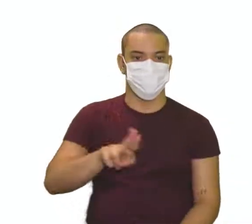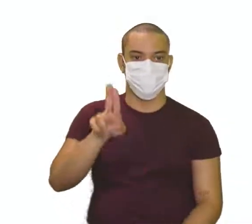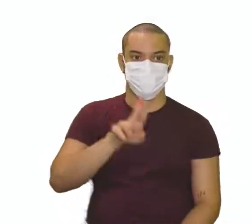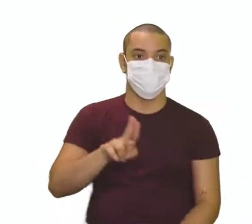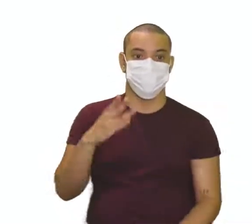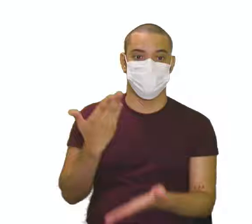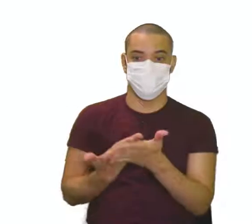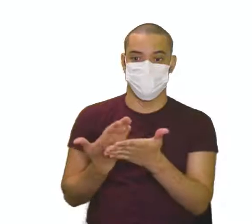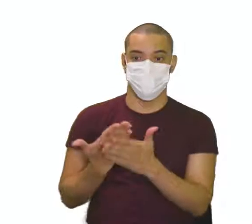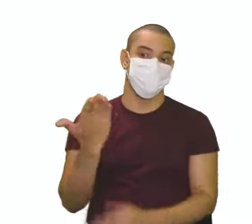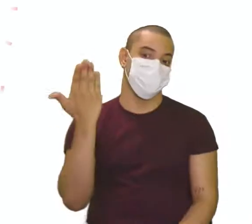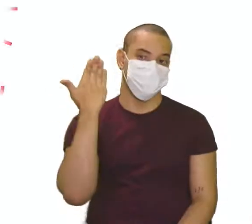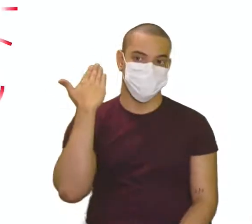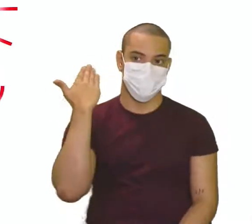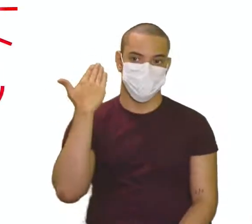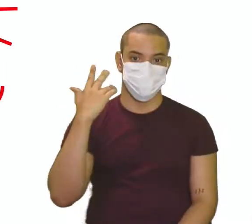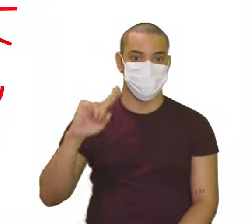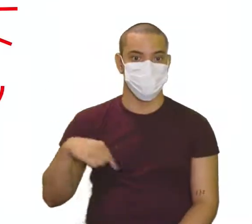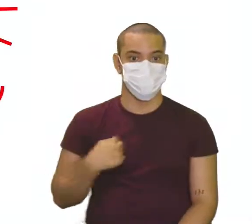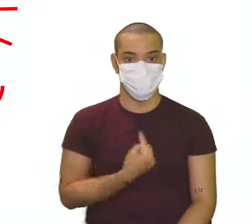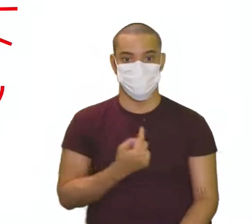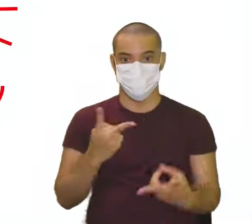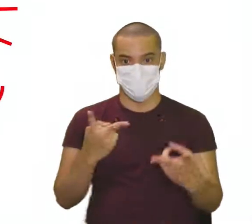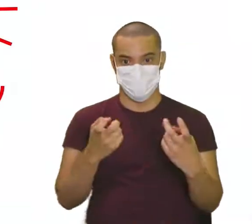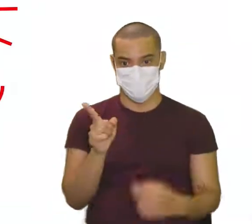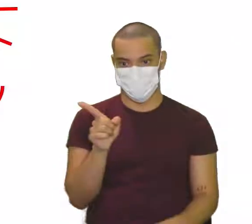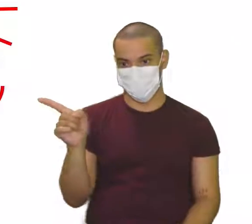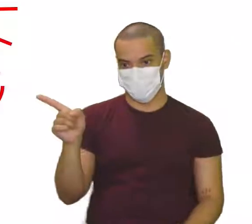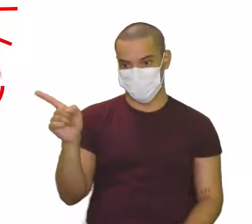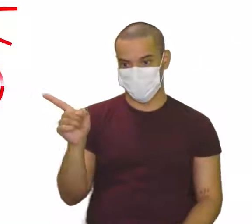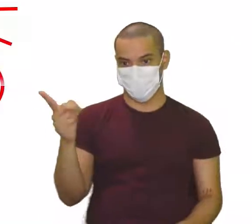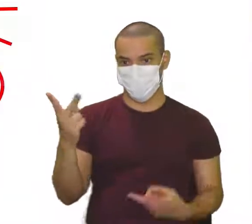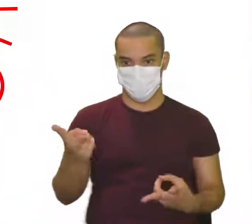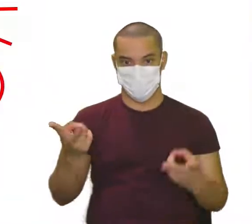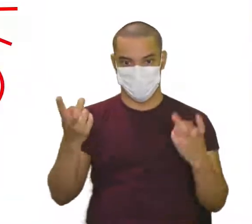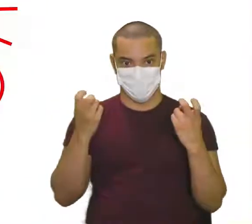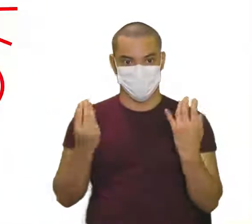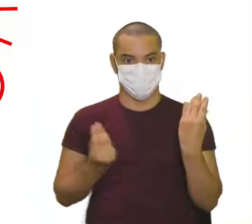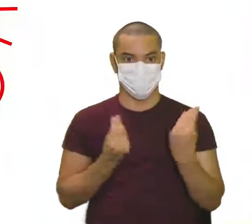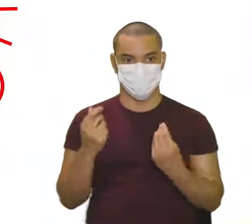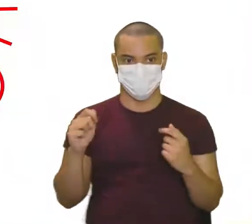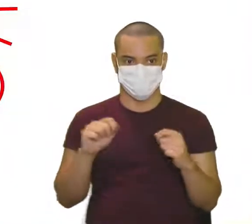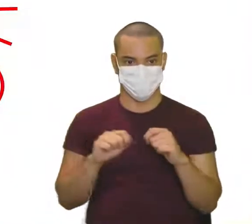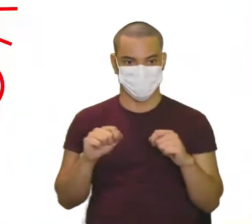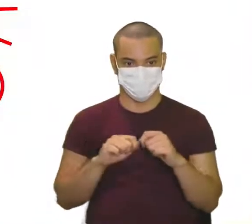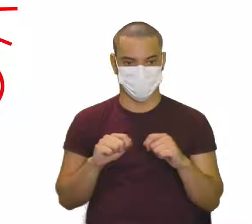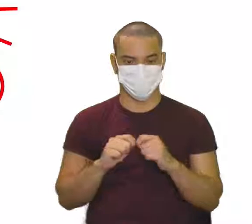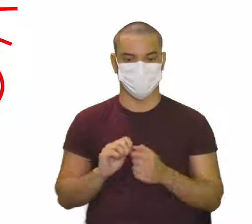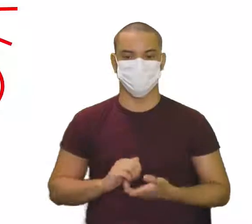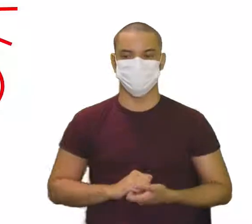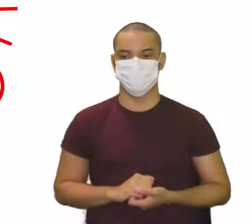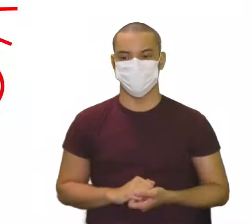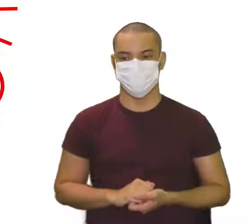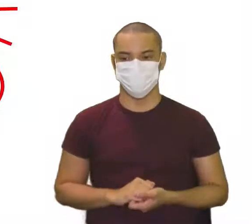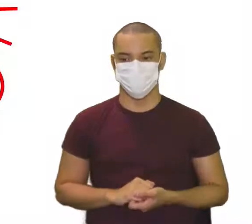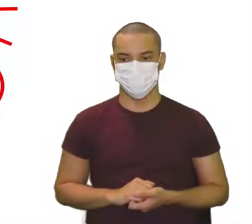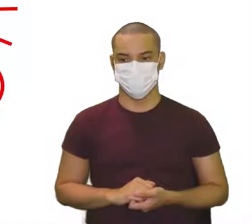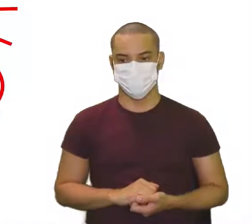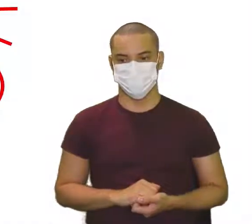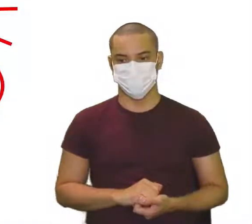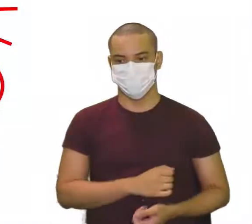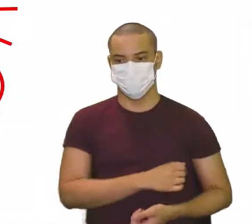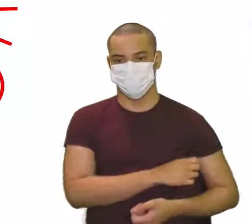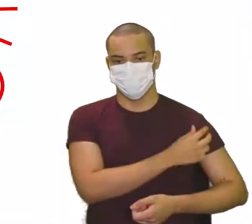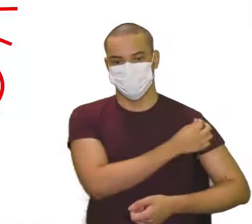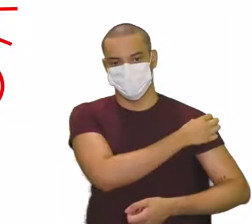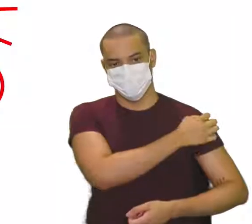na nossa aula passada, só para a gente ver. Tá aqui o ímã, olha só as linhas. Aí, como eu falei para vocês, essas linhas elas